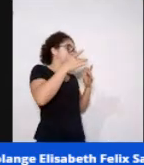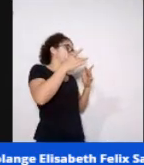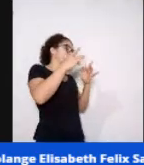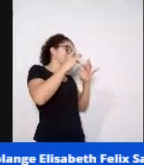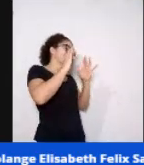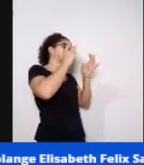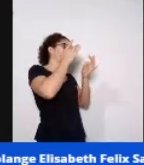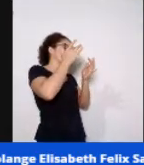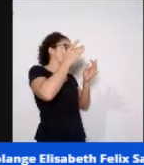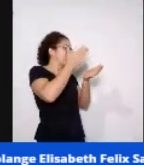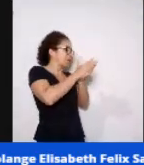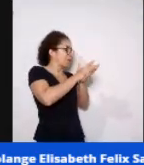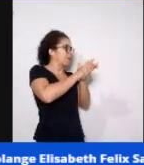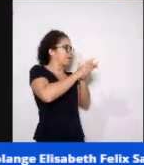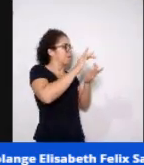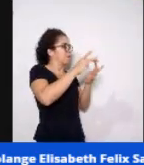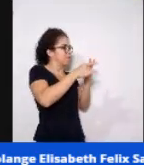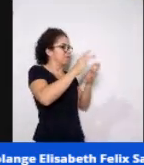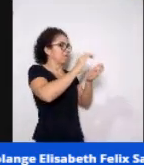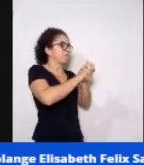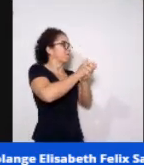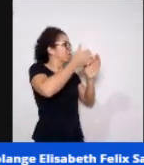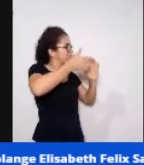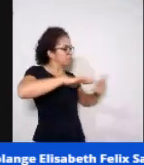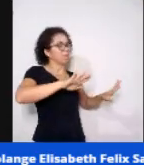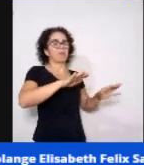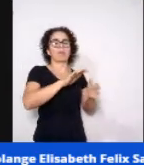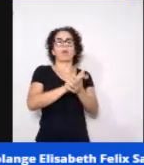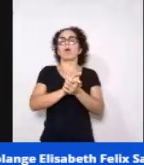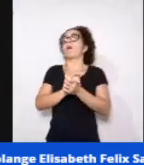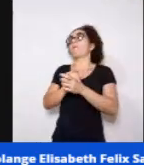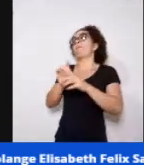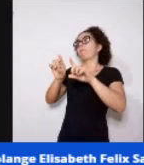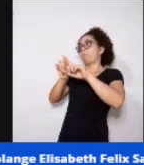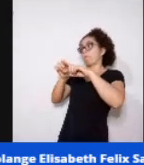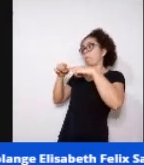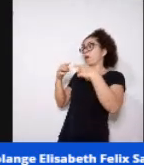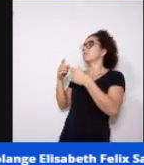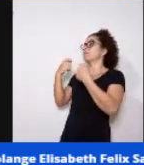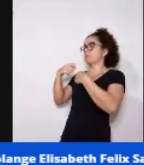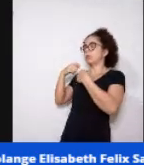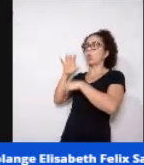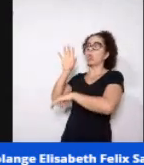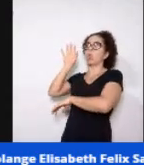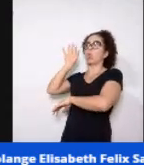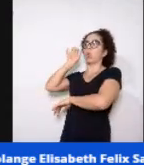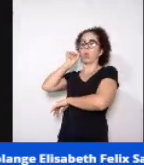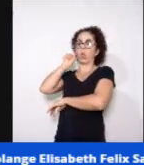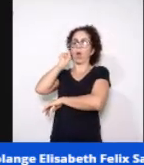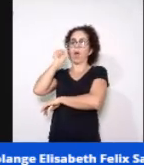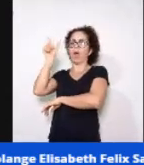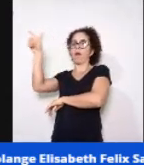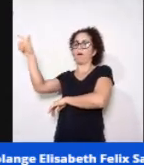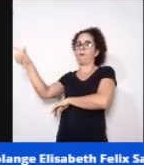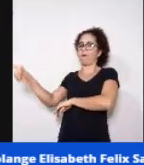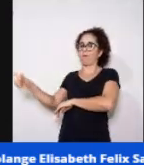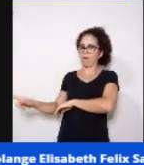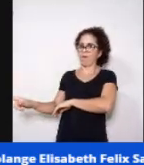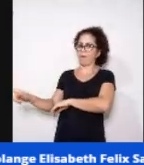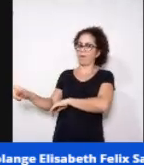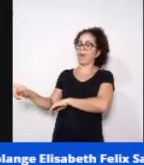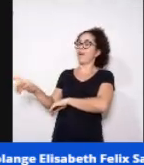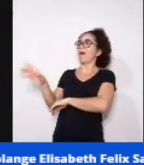Tudo tem uma solução, a gente sabe. Mas a gente precisa ter aquela escuta para o outro. E essa escuta, gente, não é